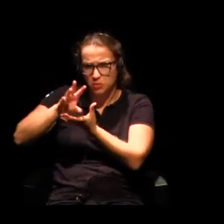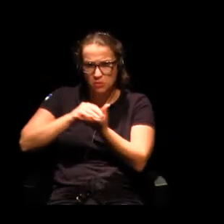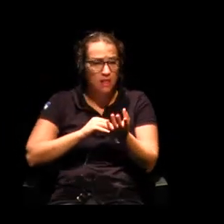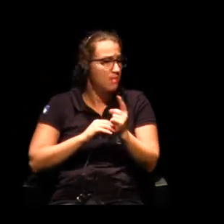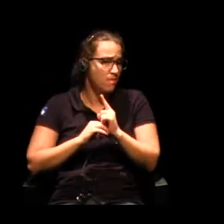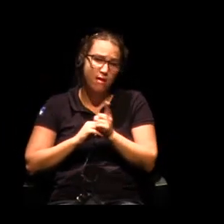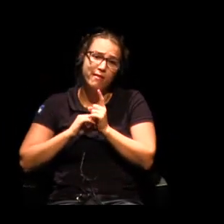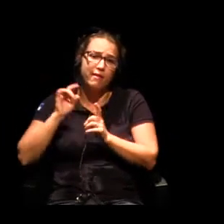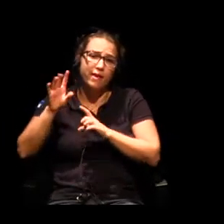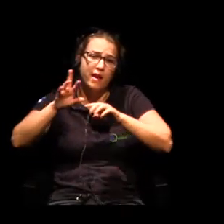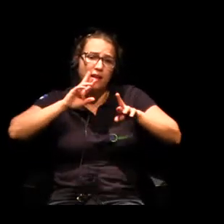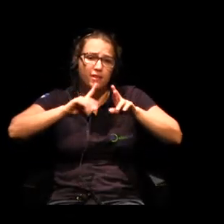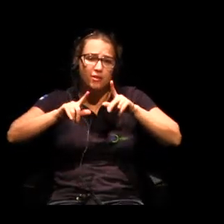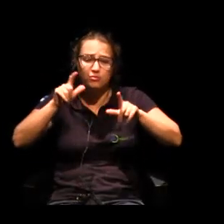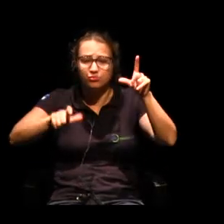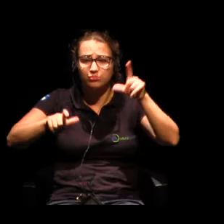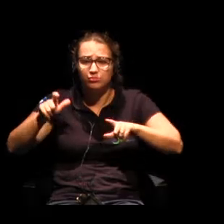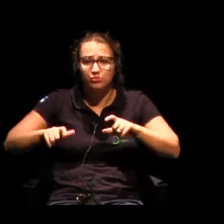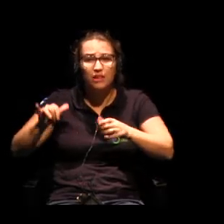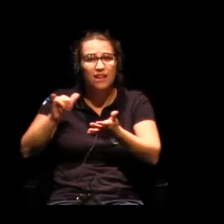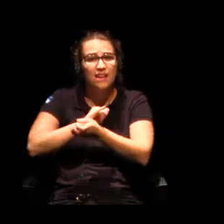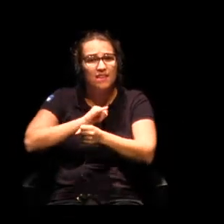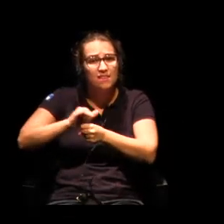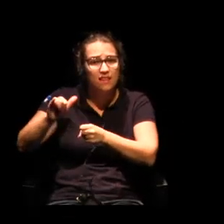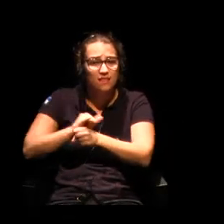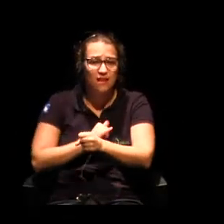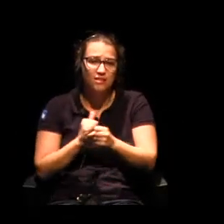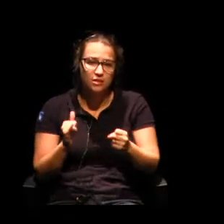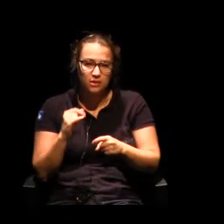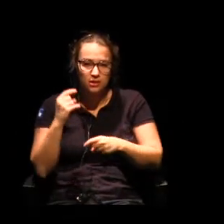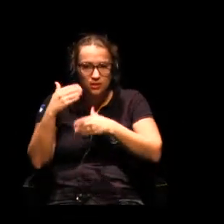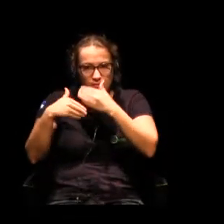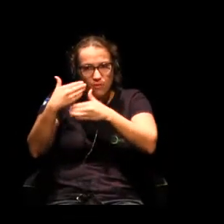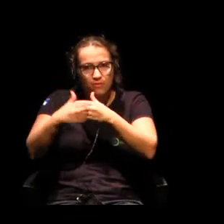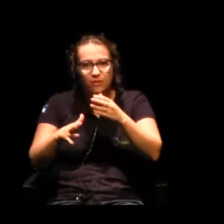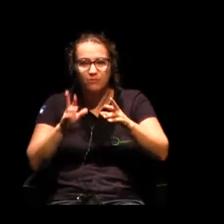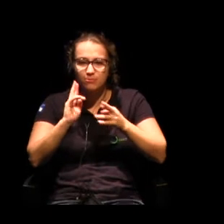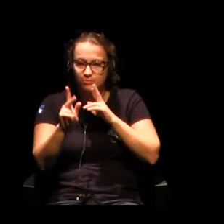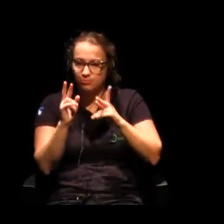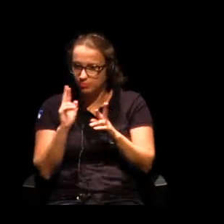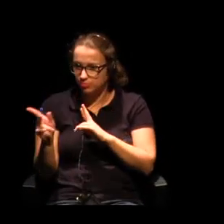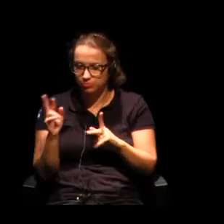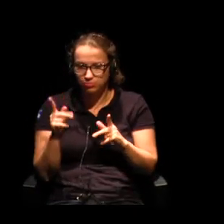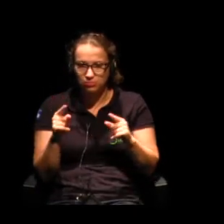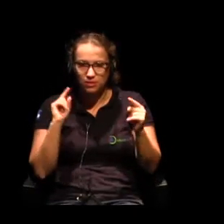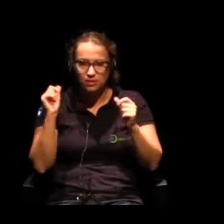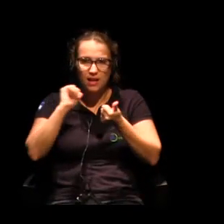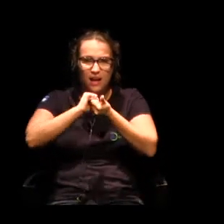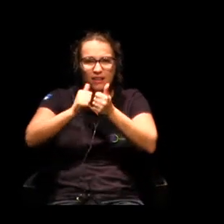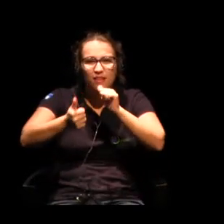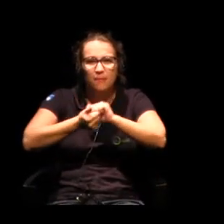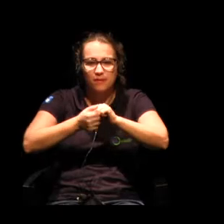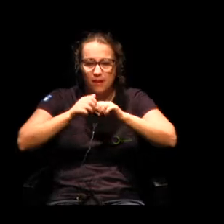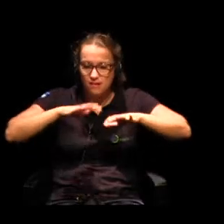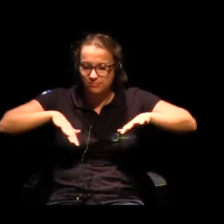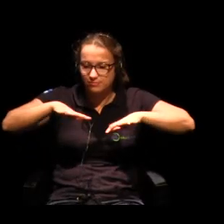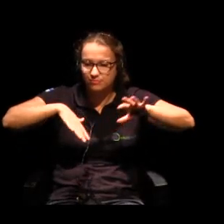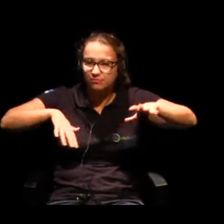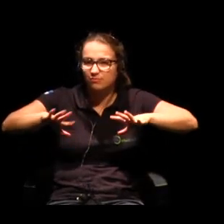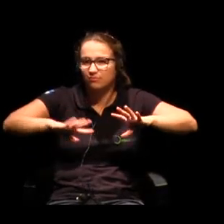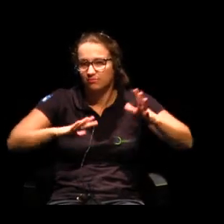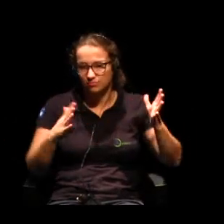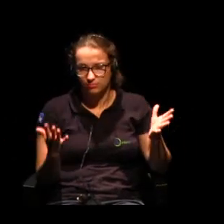diferentes regiões, então temos que definir estratégias e materiais para operar nesses lugares. Depois desenvolvemos essas diferentes tipologias